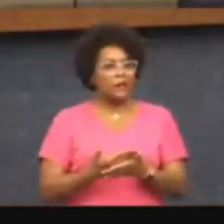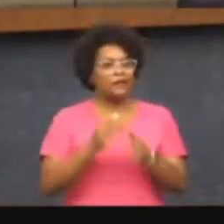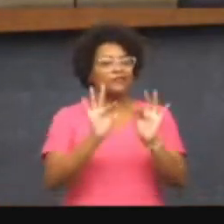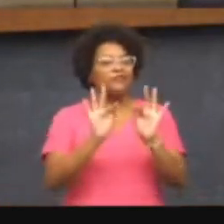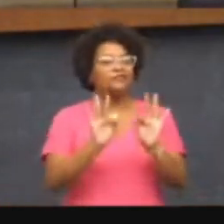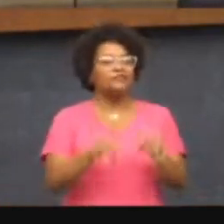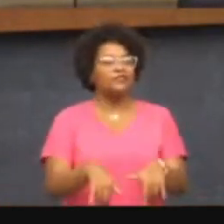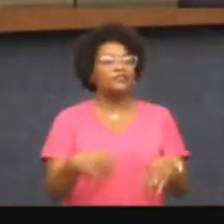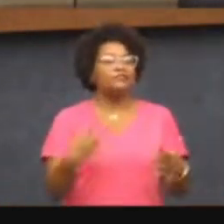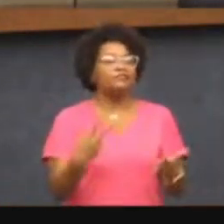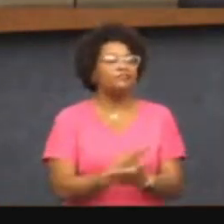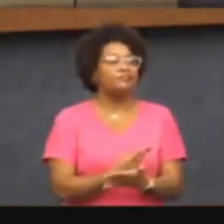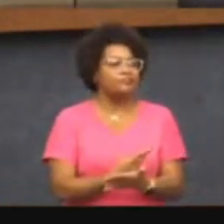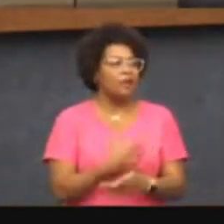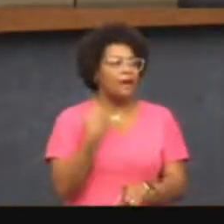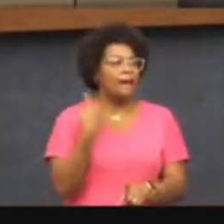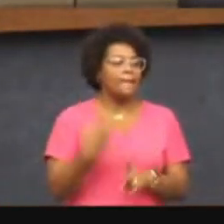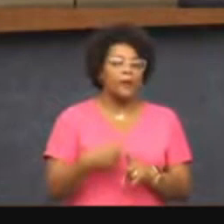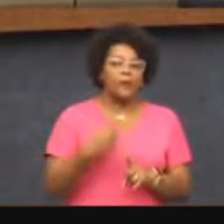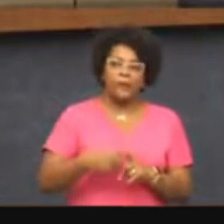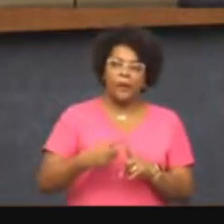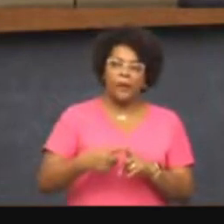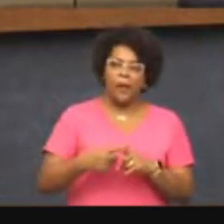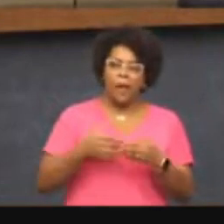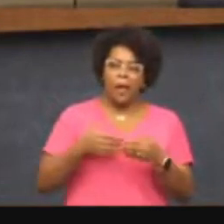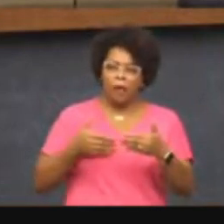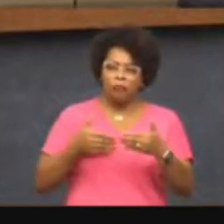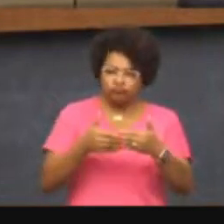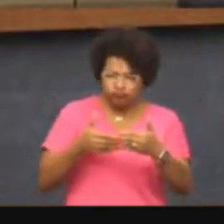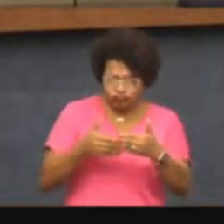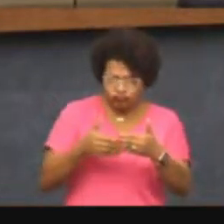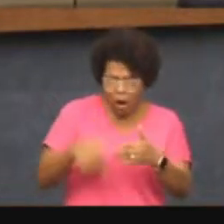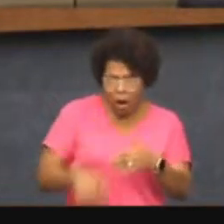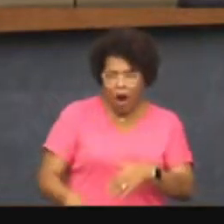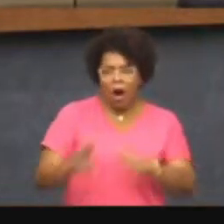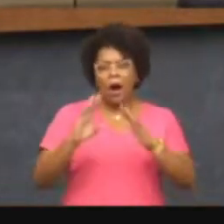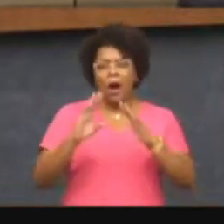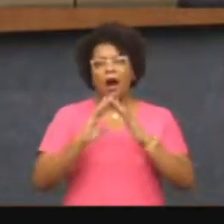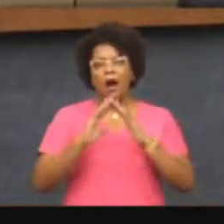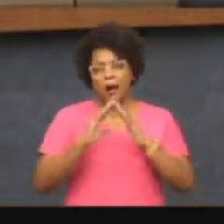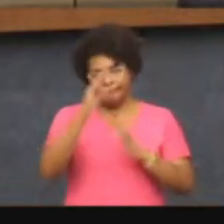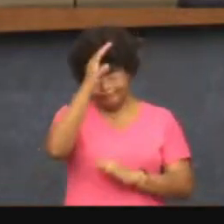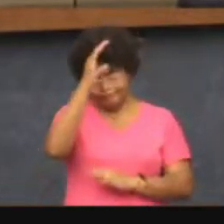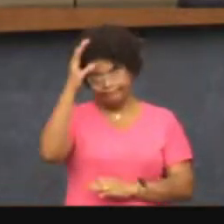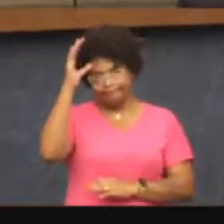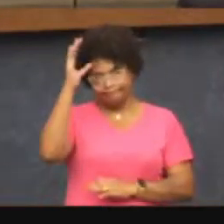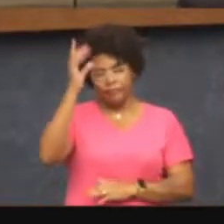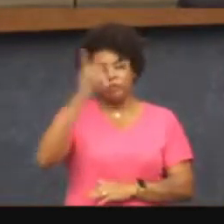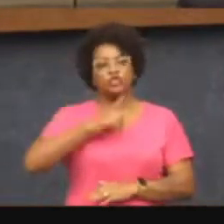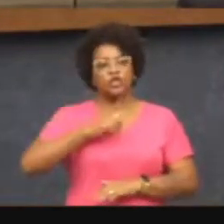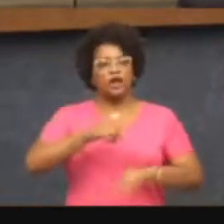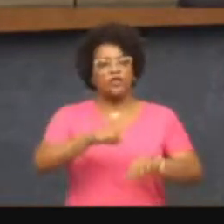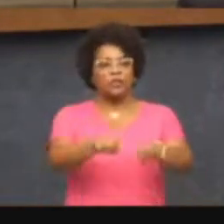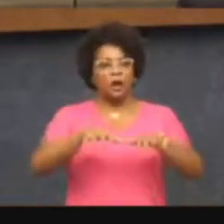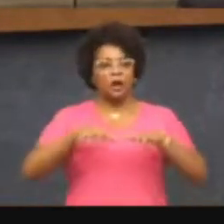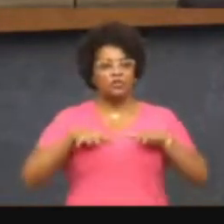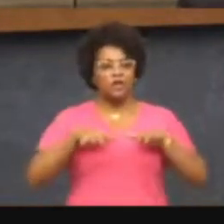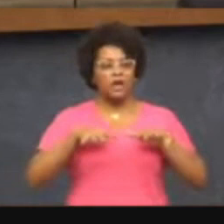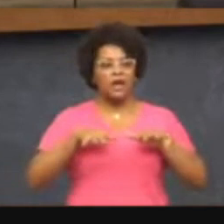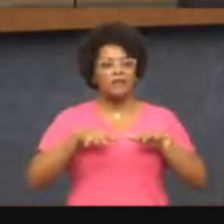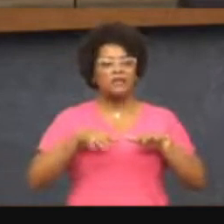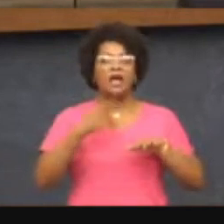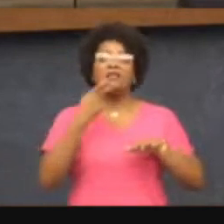rodoviário. Até porque, muito recente aqui nessa casa, havia uma audiência pública para falar de área de